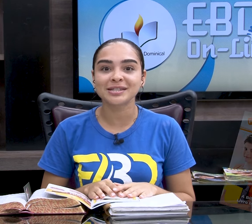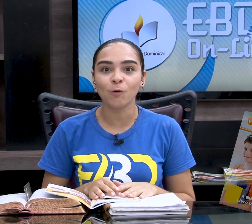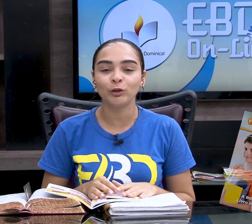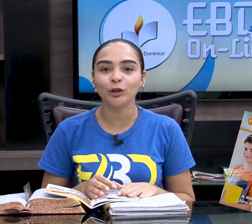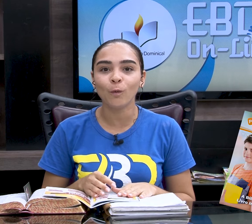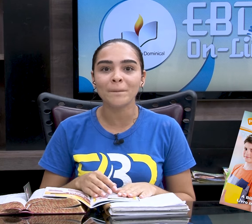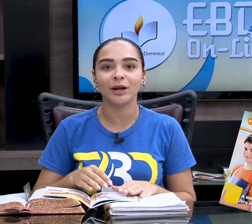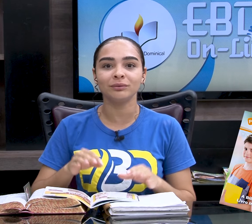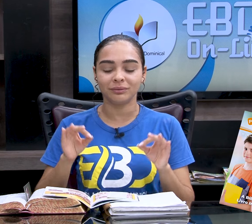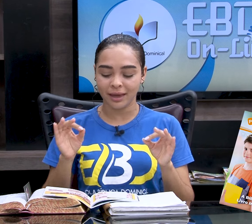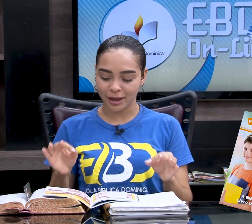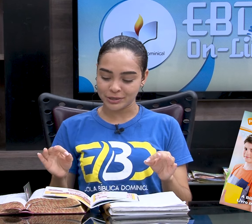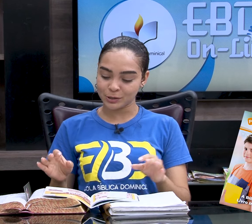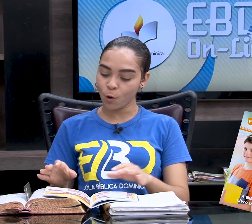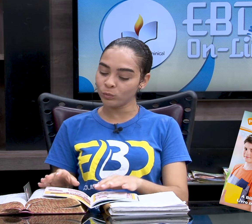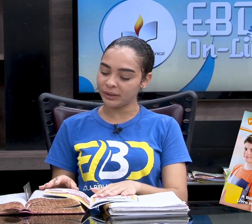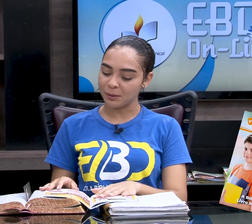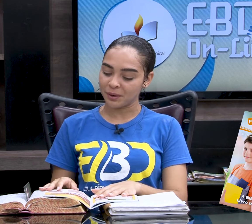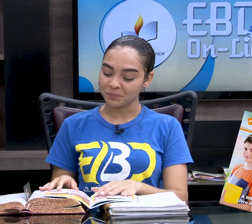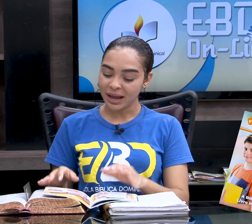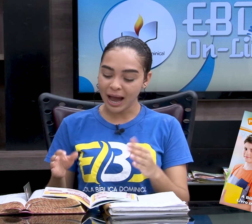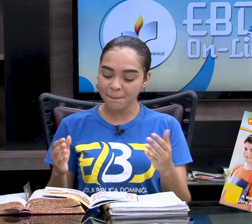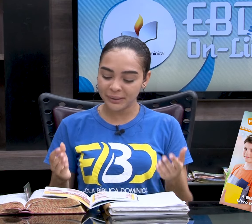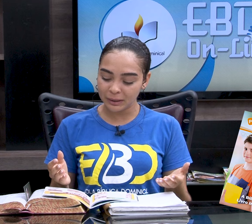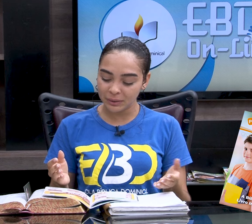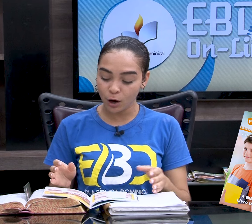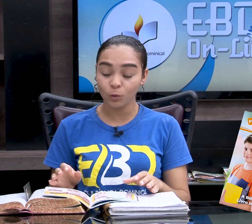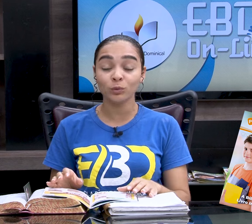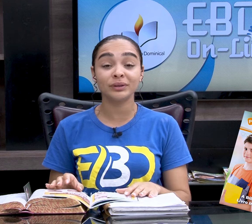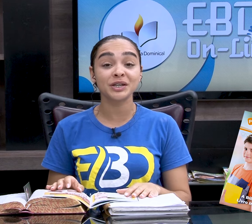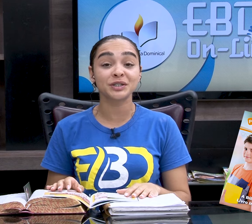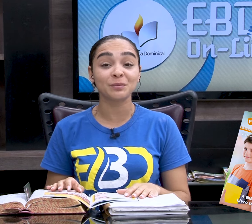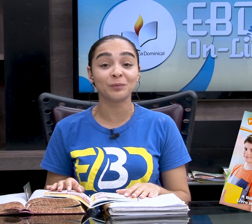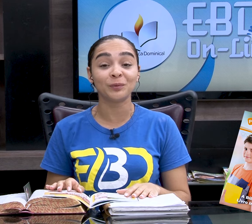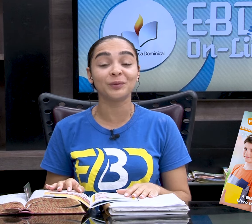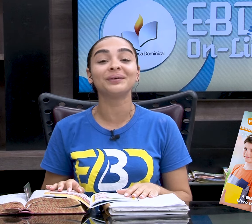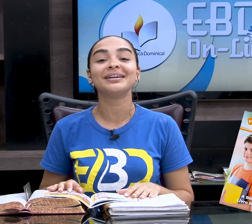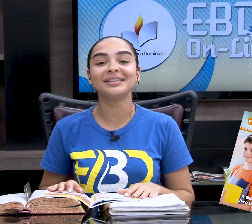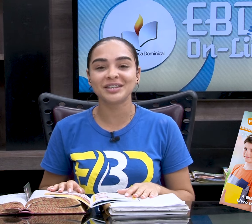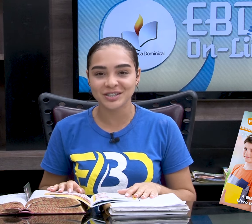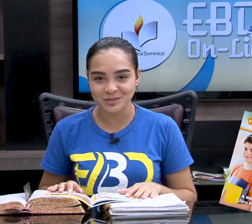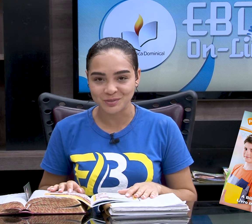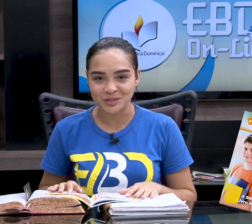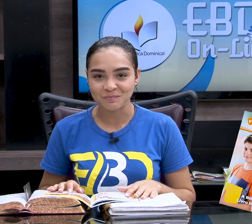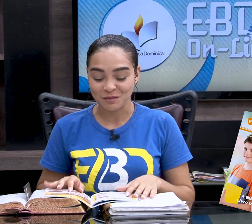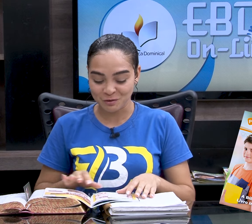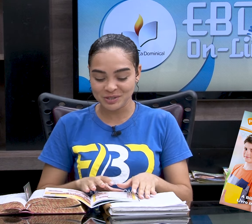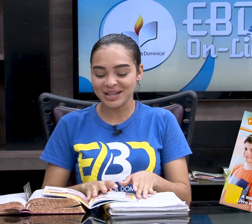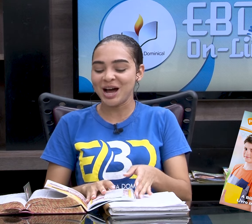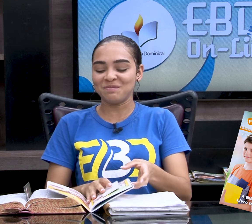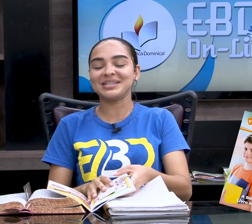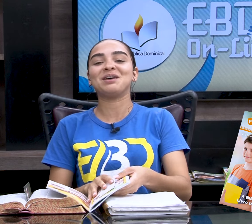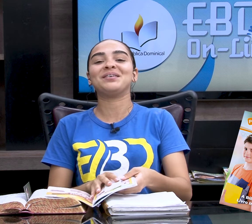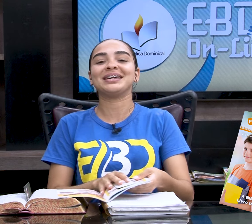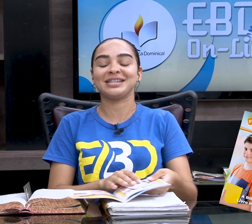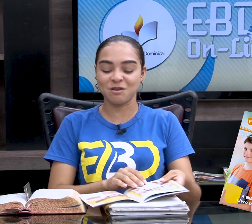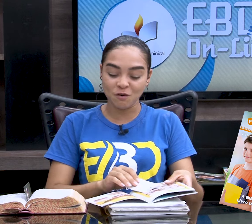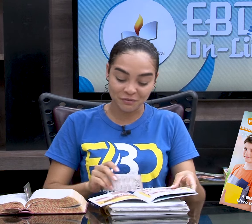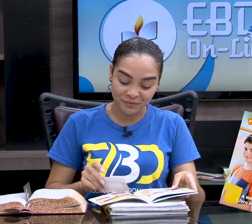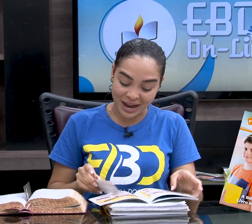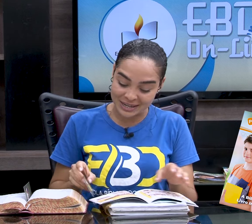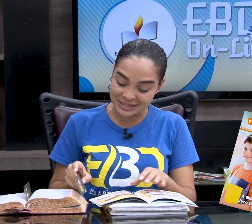na lição de número 10 com o tema a Bíblia o testemunho de Jesus vamos lá passar